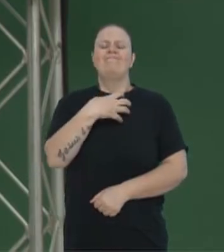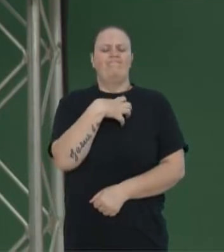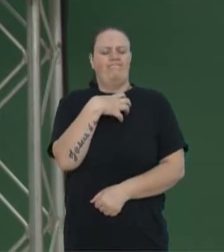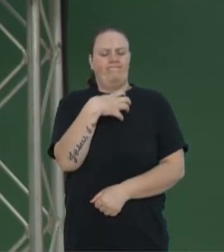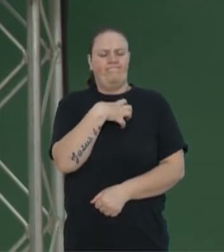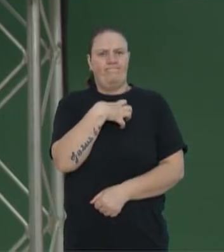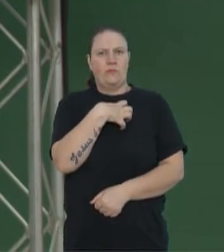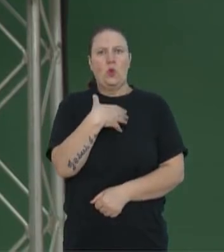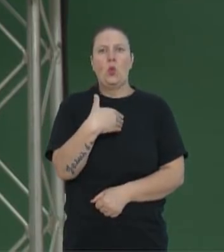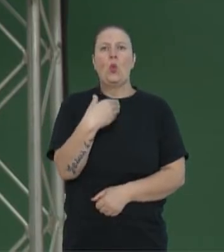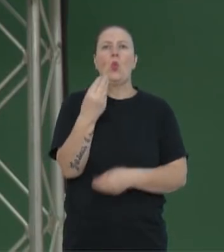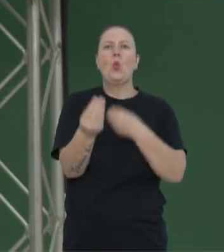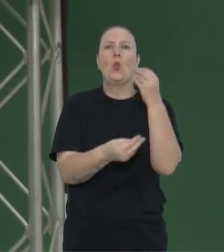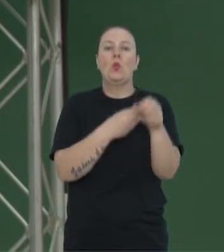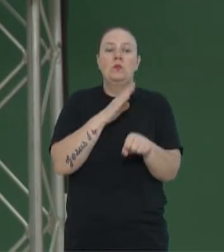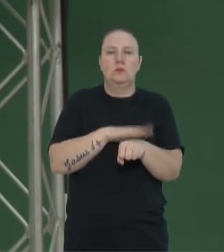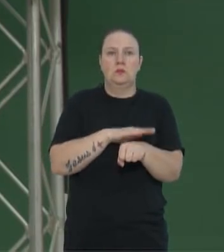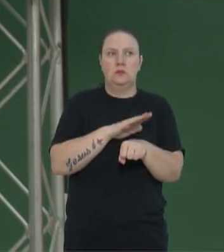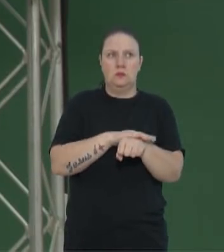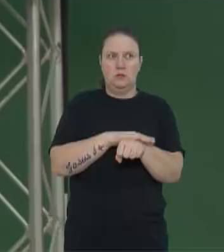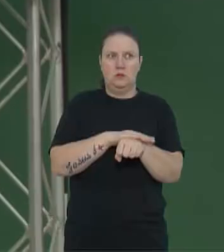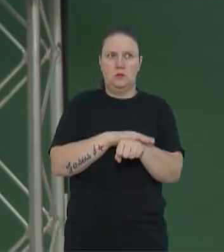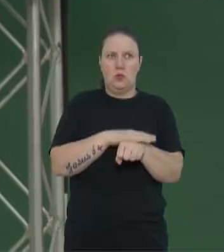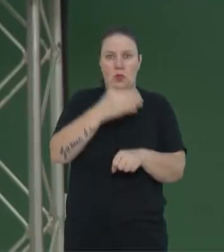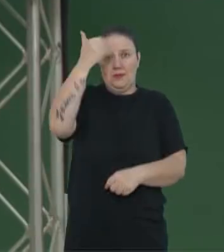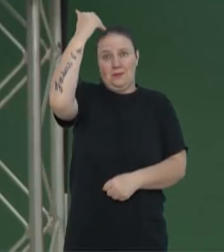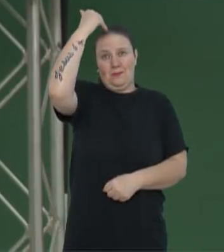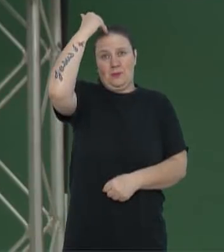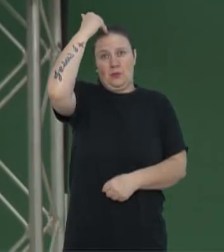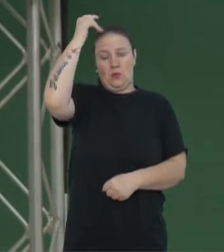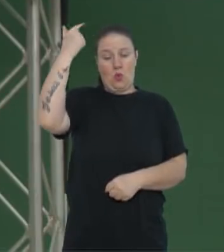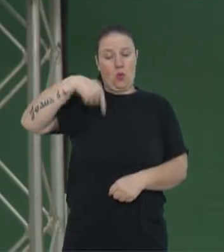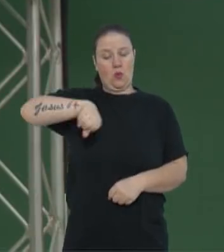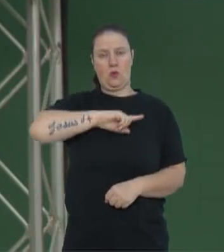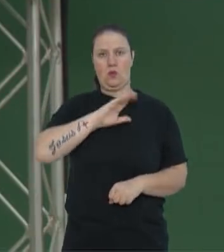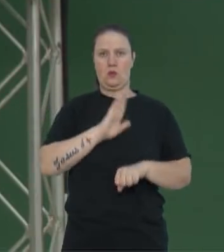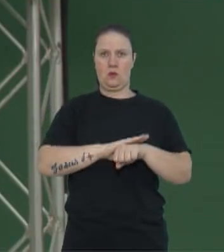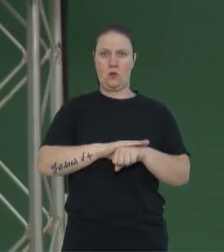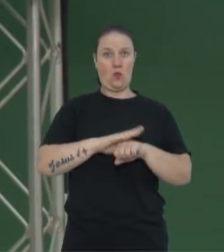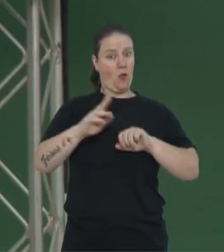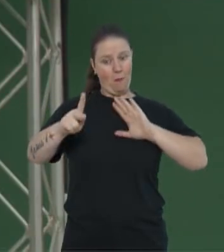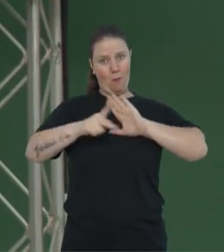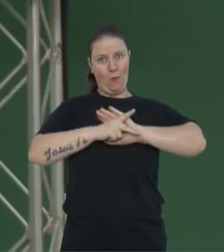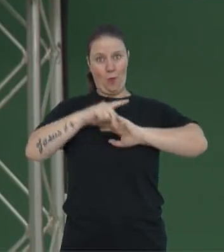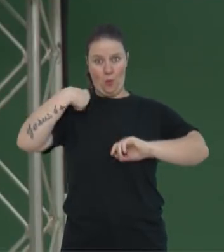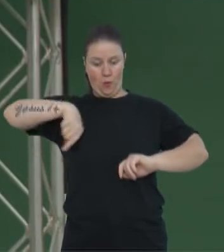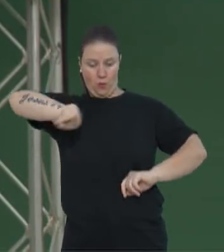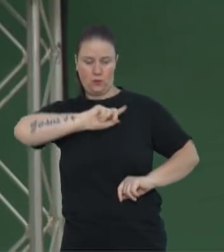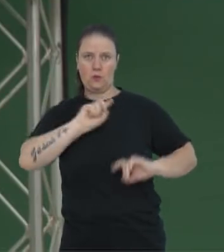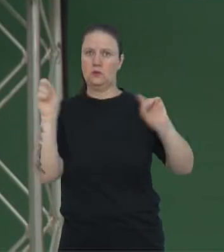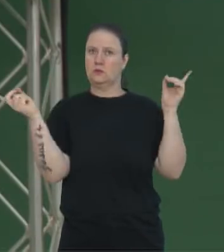título? Quando está ali espírito do nosso tempo, não é pra gente, exatamente.